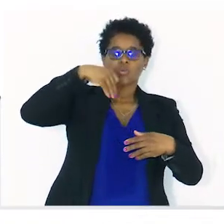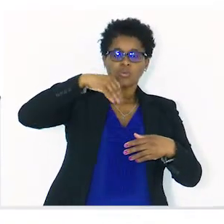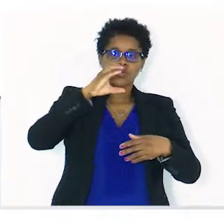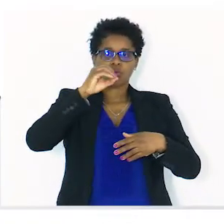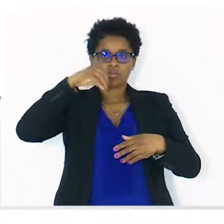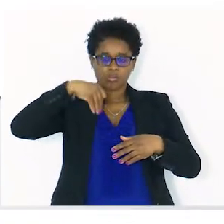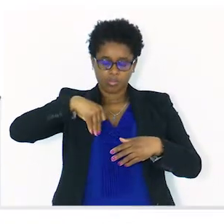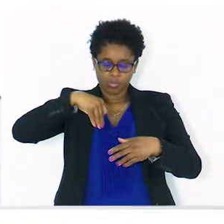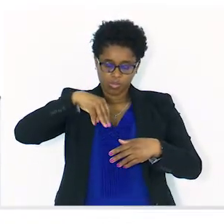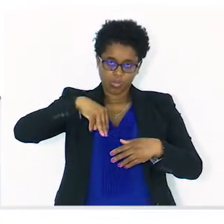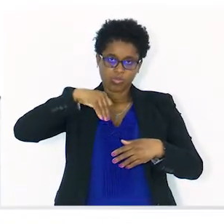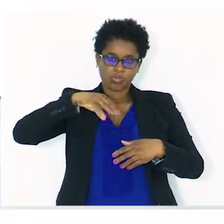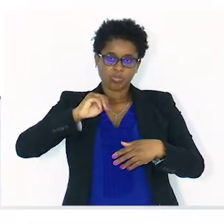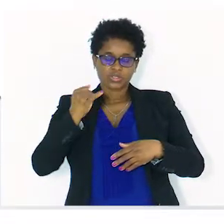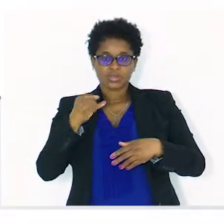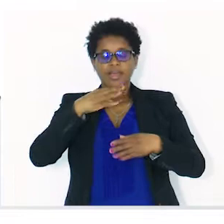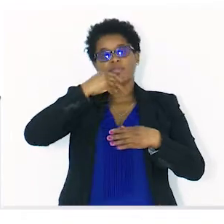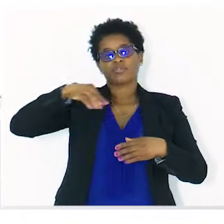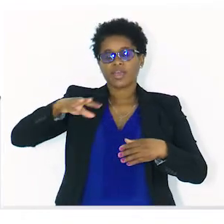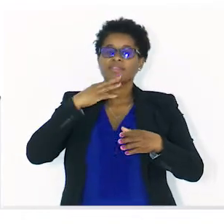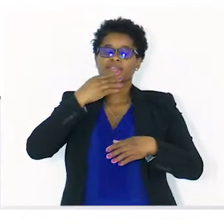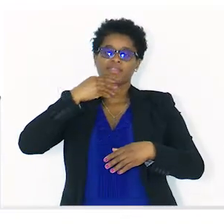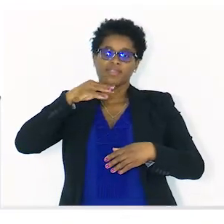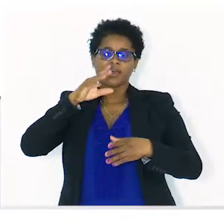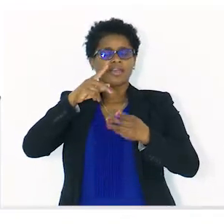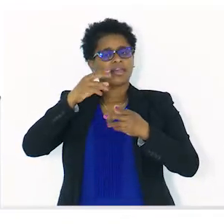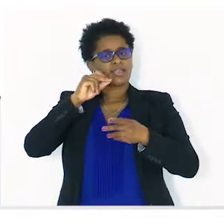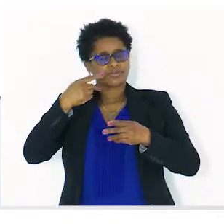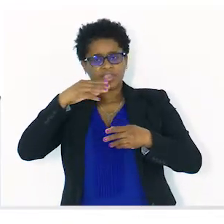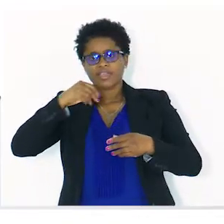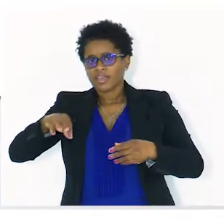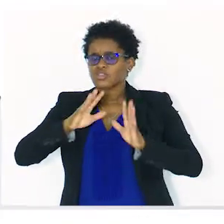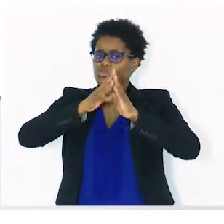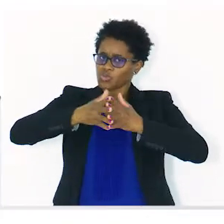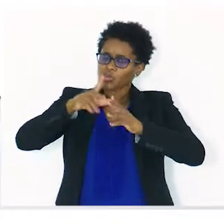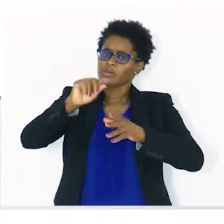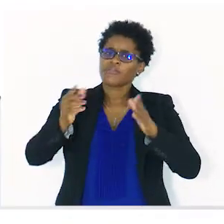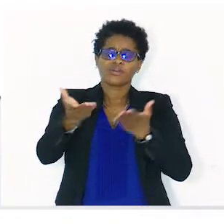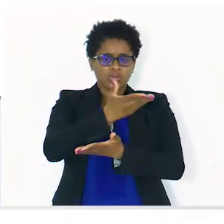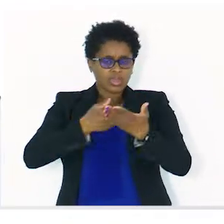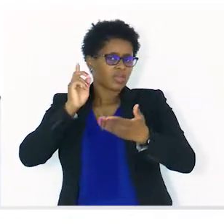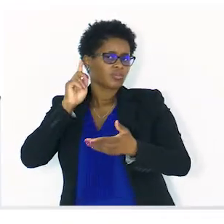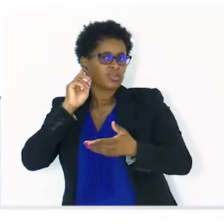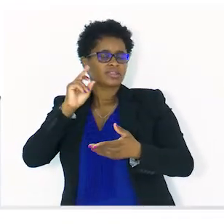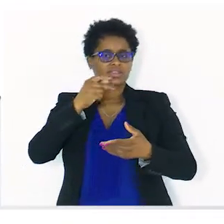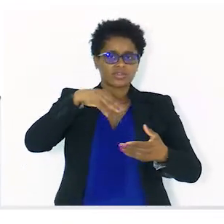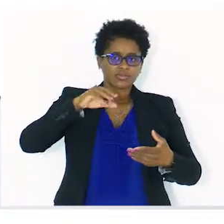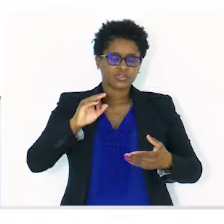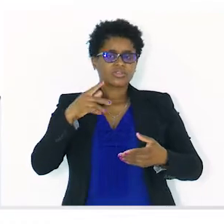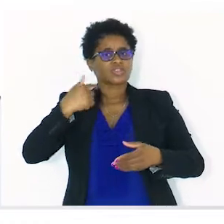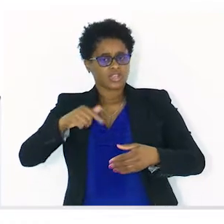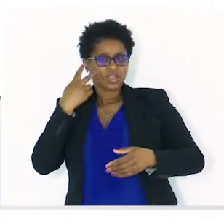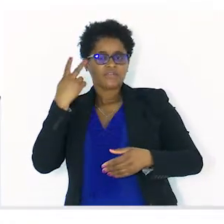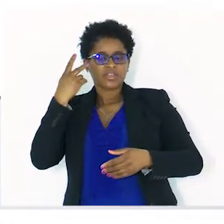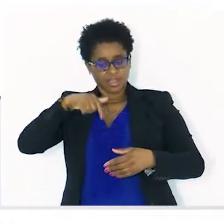terrestre, a sua estrutura e também vamos relacionar a importância da atmosfera com a existência da vida